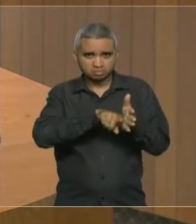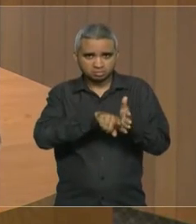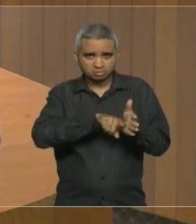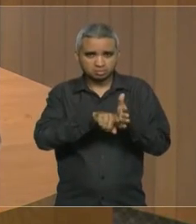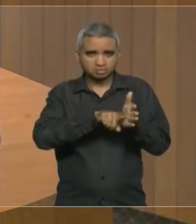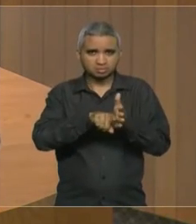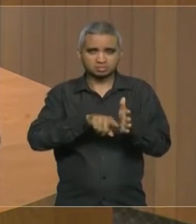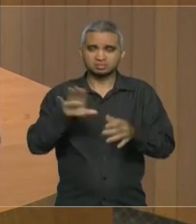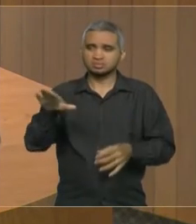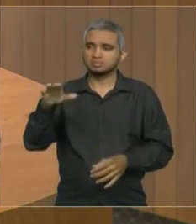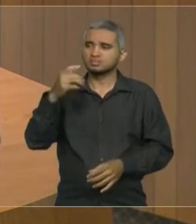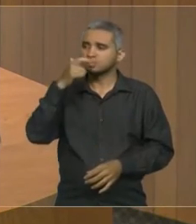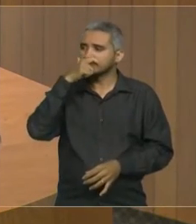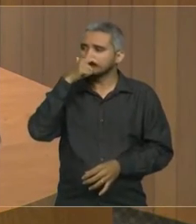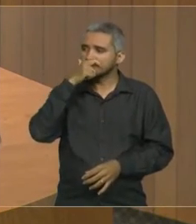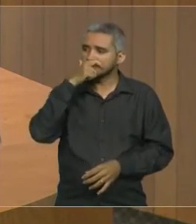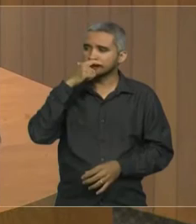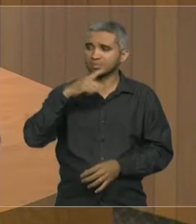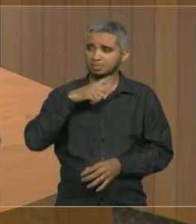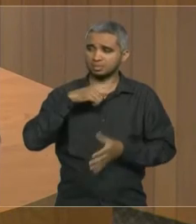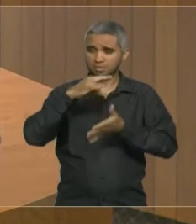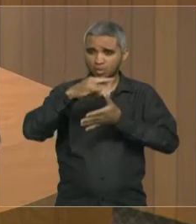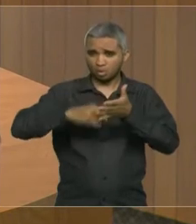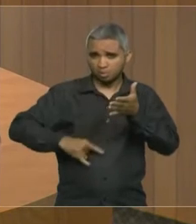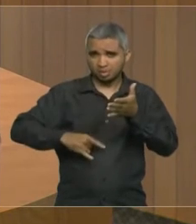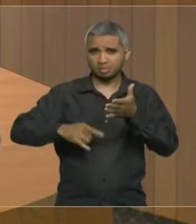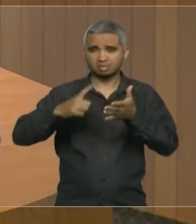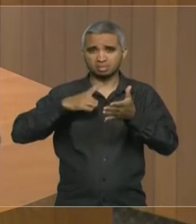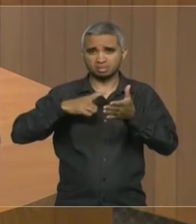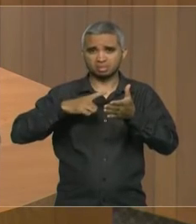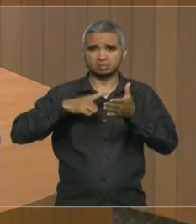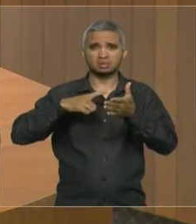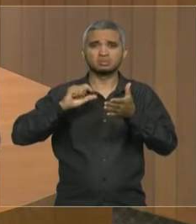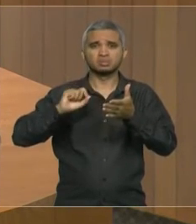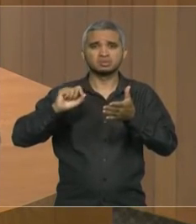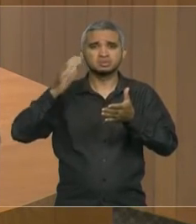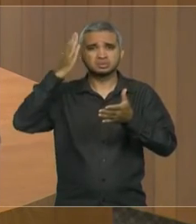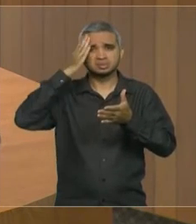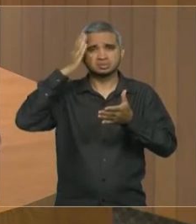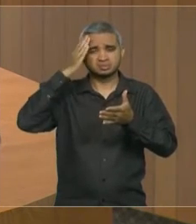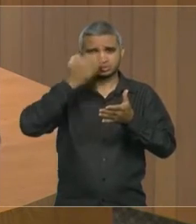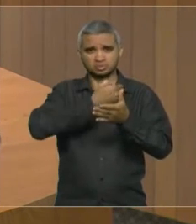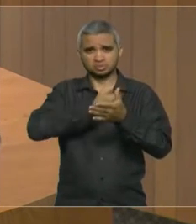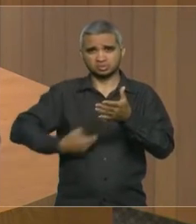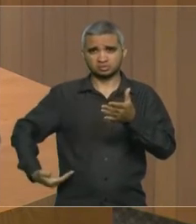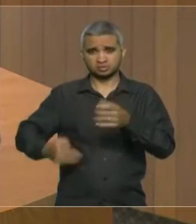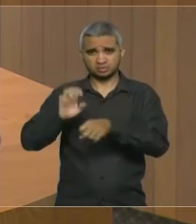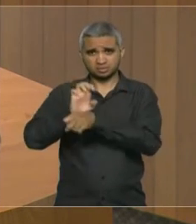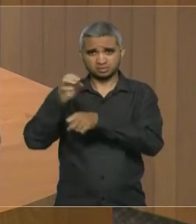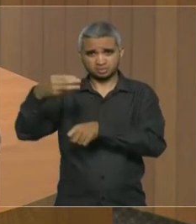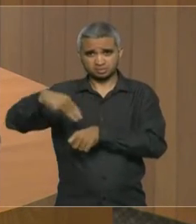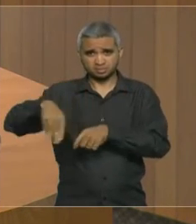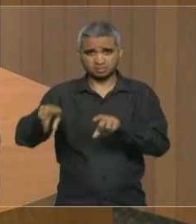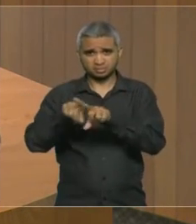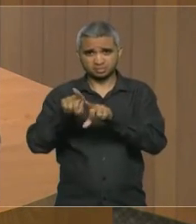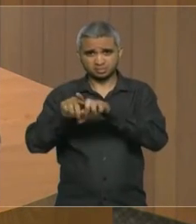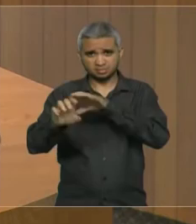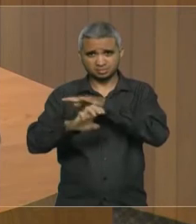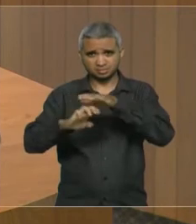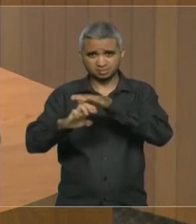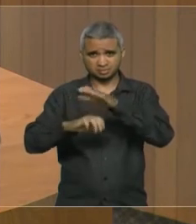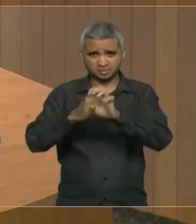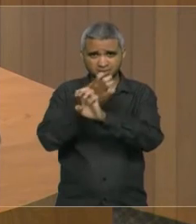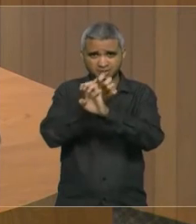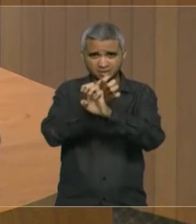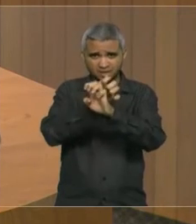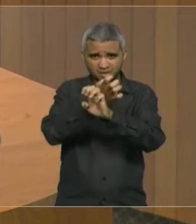Pires, nós temos documentos e relatos que queremos saber do Governo do Estado e da CAEMA, se essa documentação é verídica, a veracidade